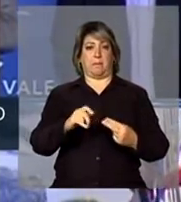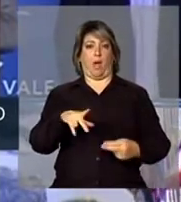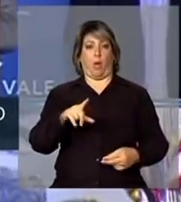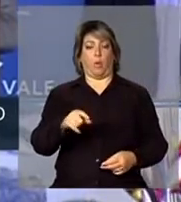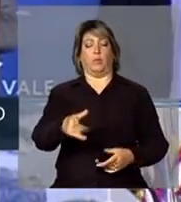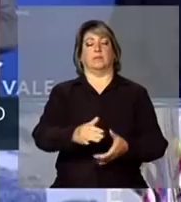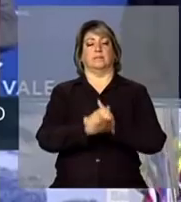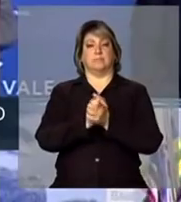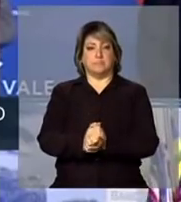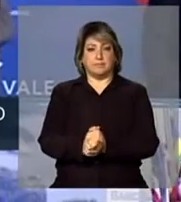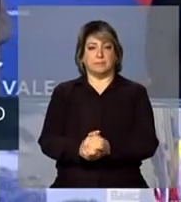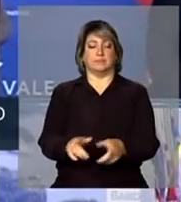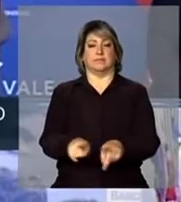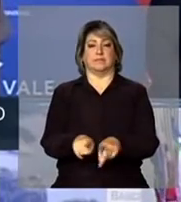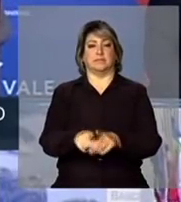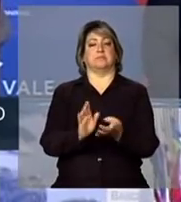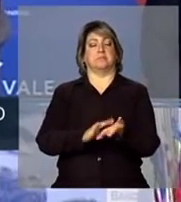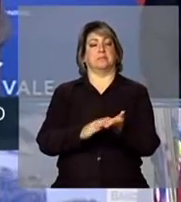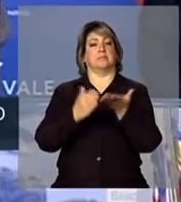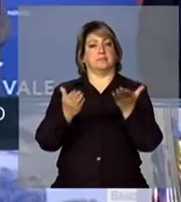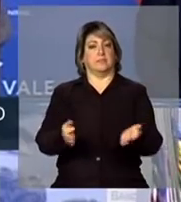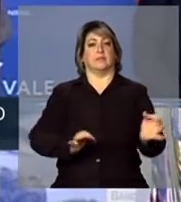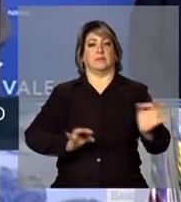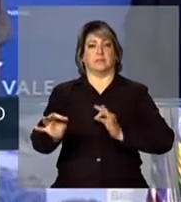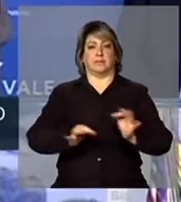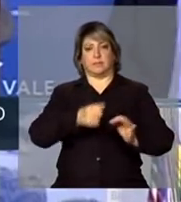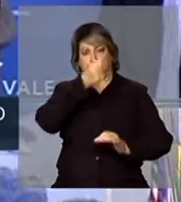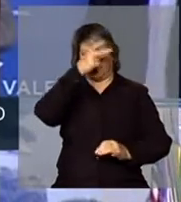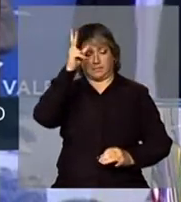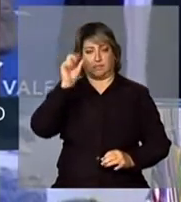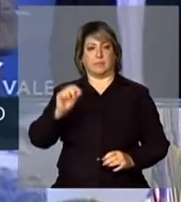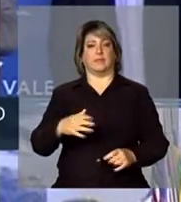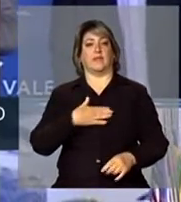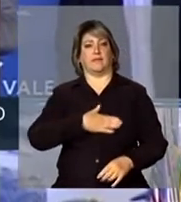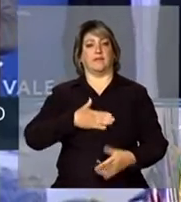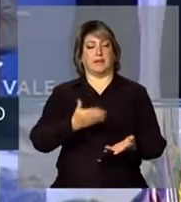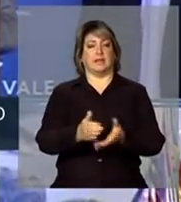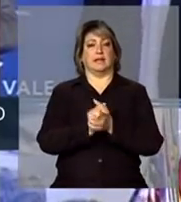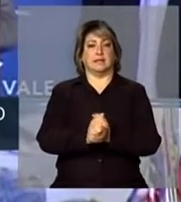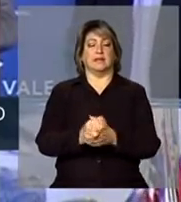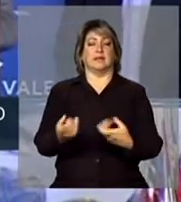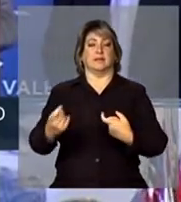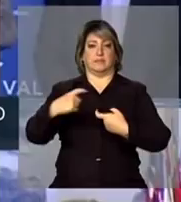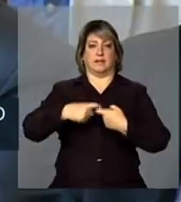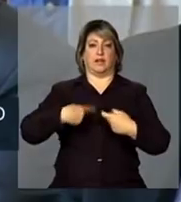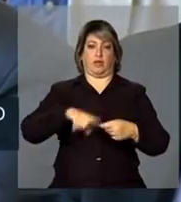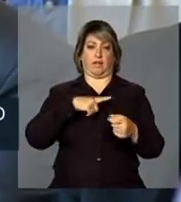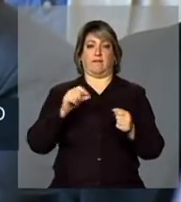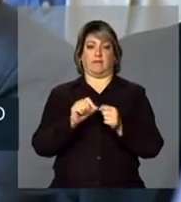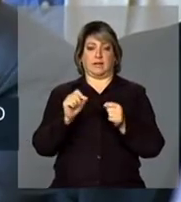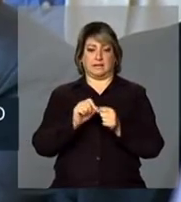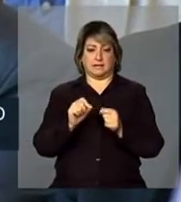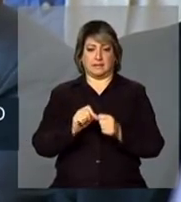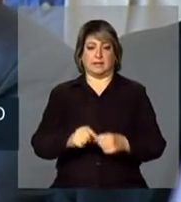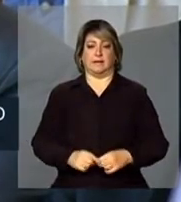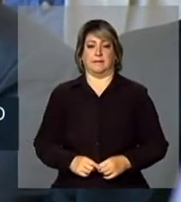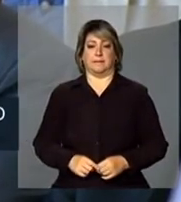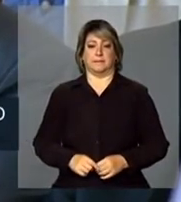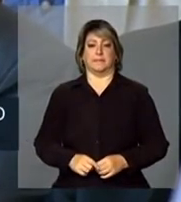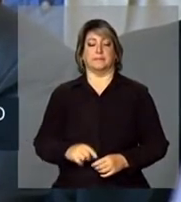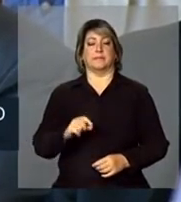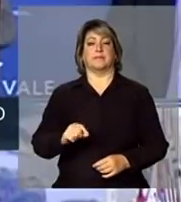quem cumprimento e parabenizo pela administração e felicito pelas parcerias que estamos estabelecendo. Sua